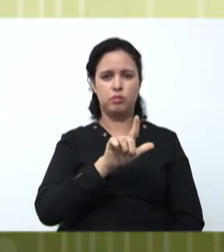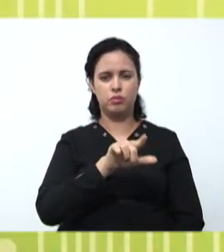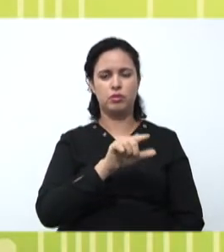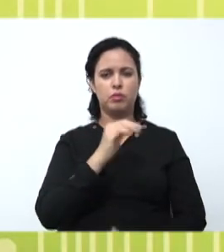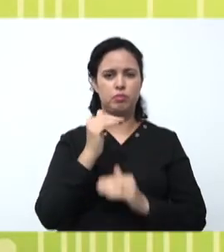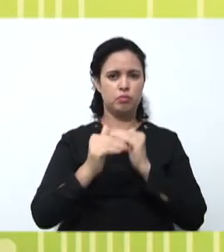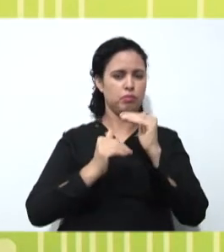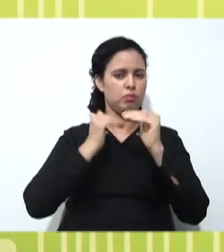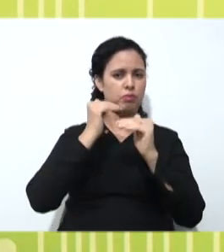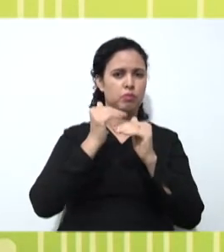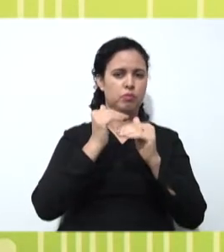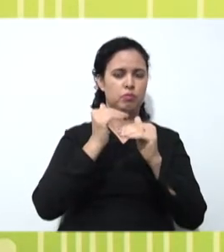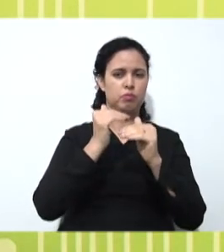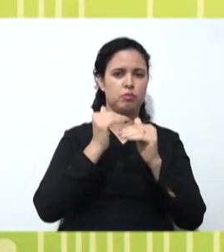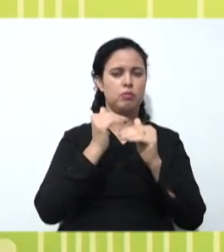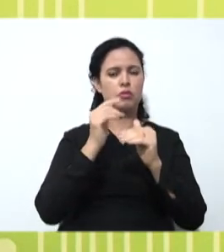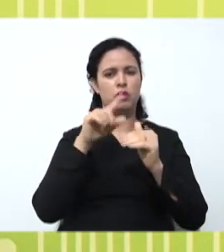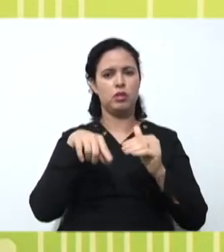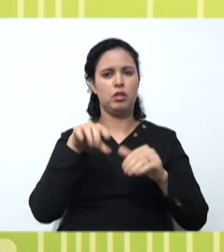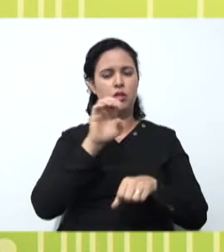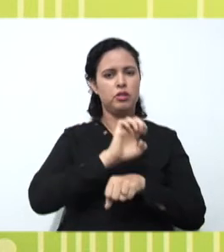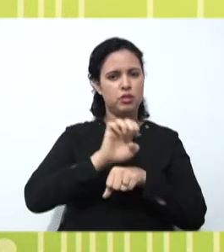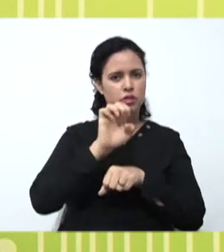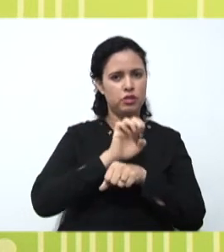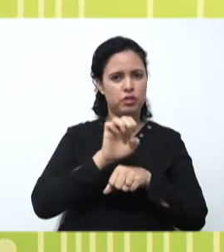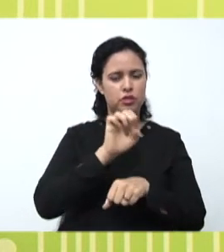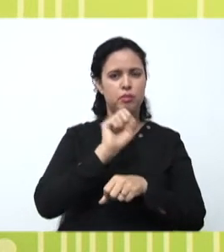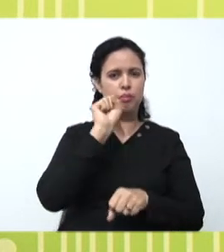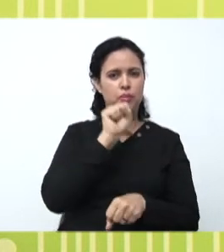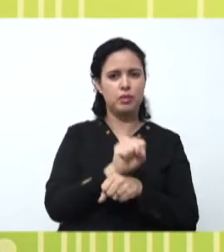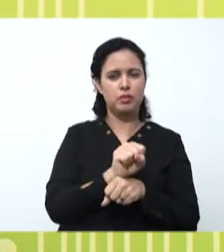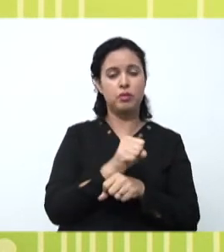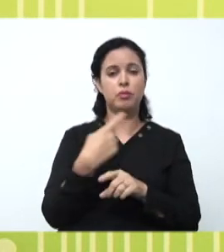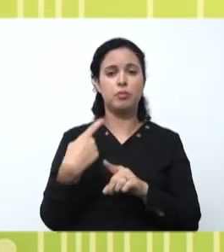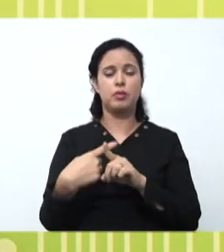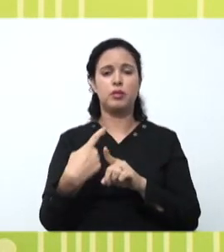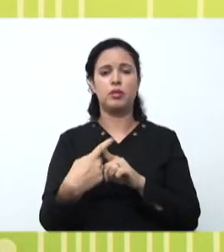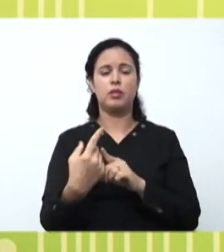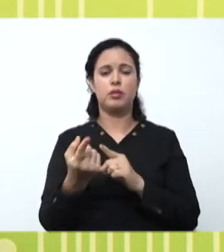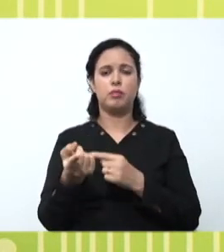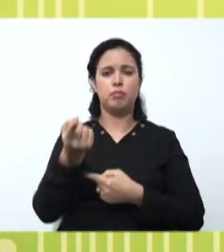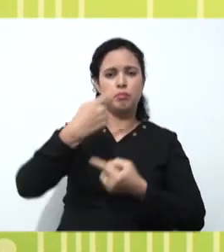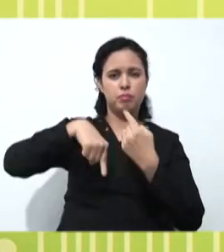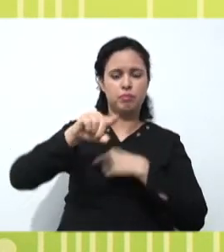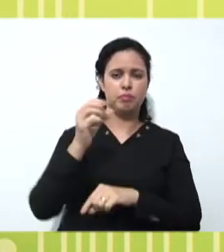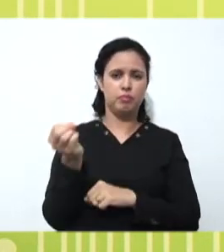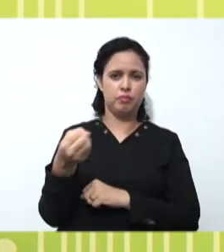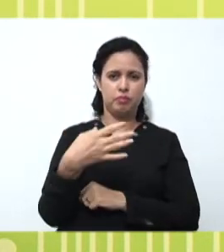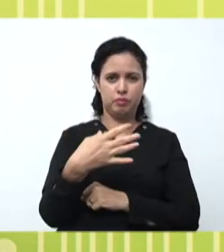cargo aí, deixou de ser estagiária porque ela gerou um processo inovador.